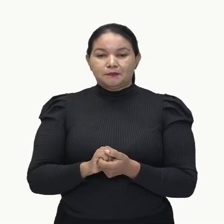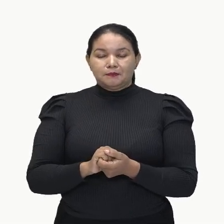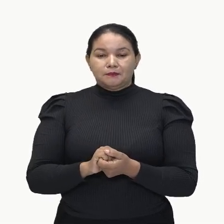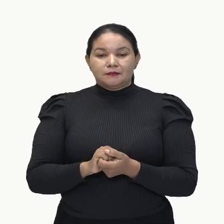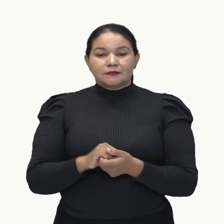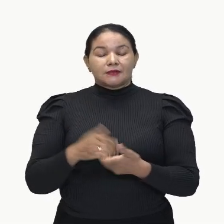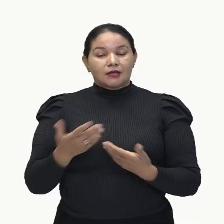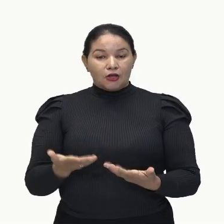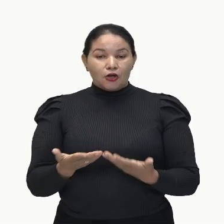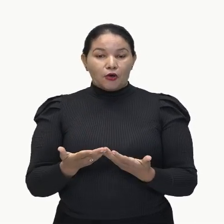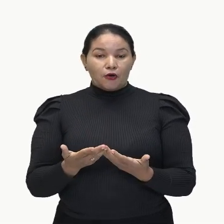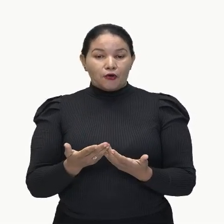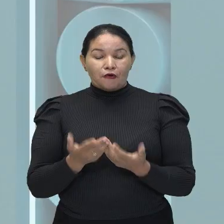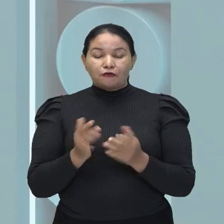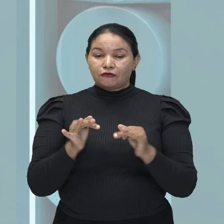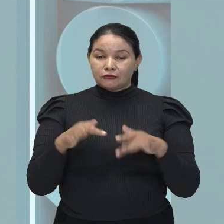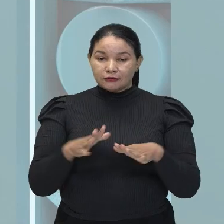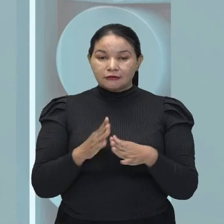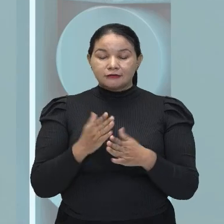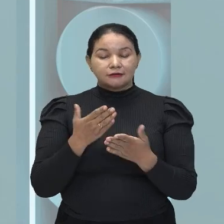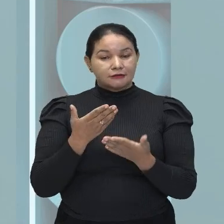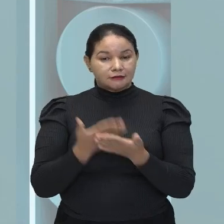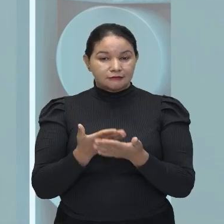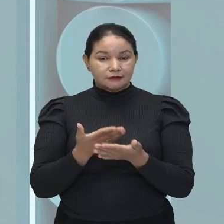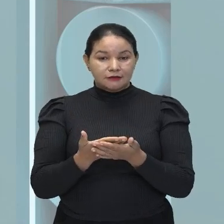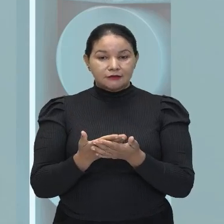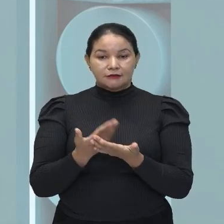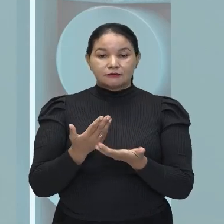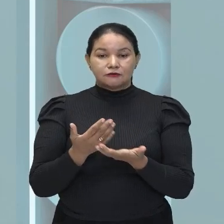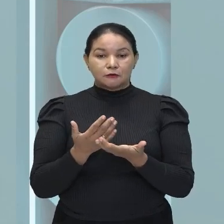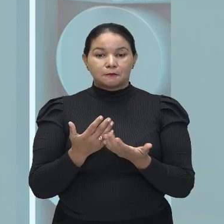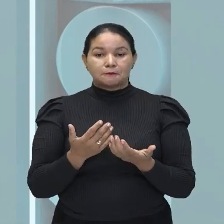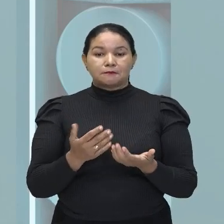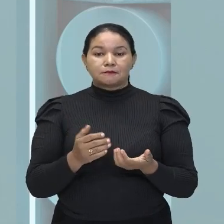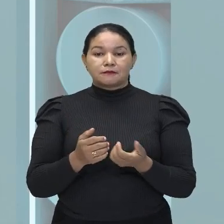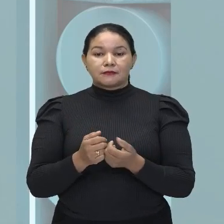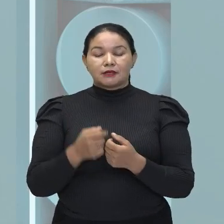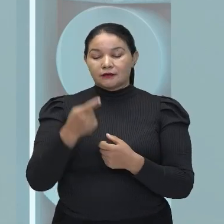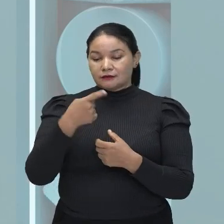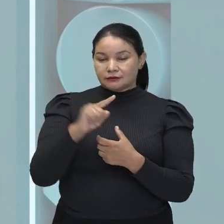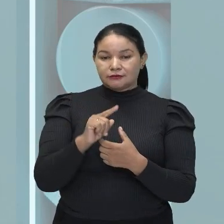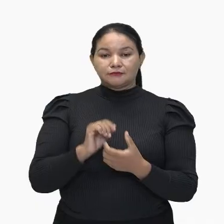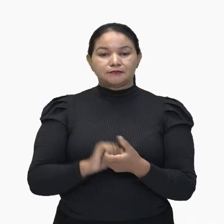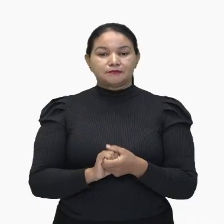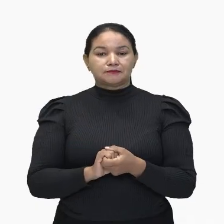nós finalizamos esse nosso assunto sobre acentuação